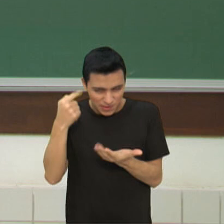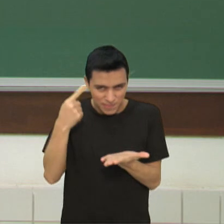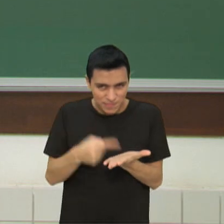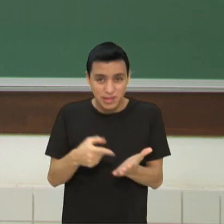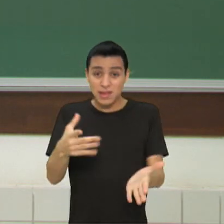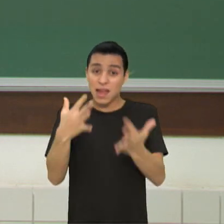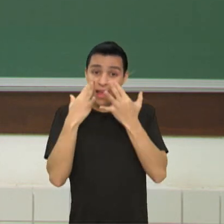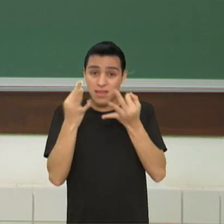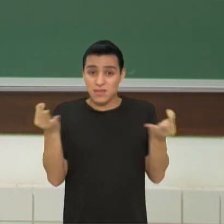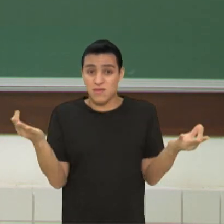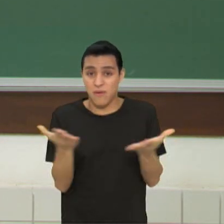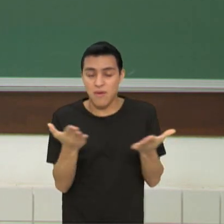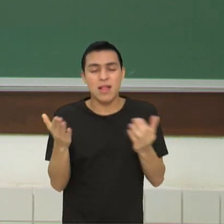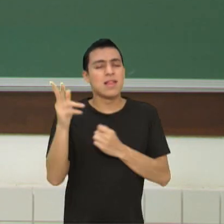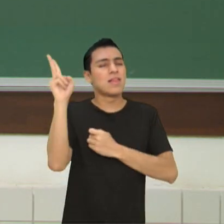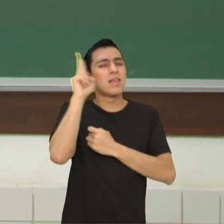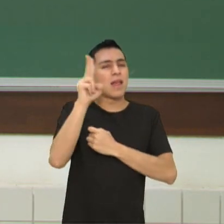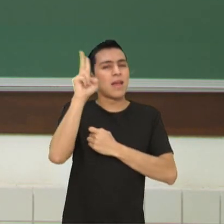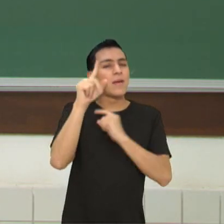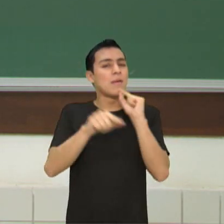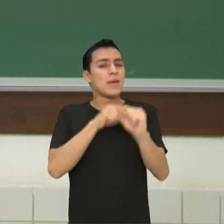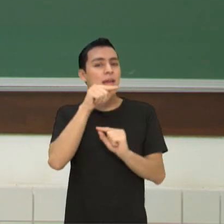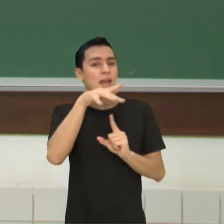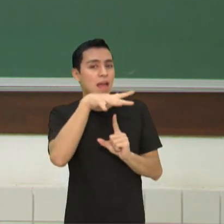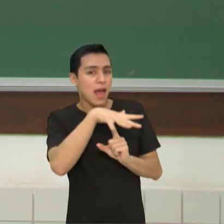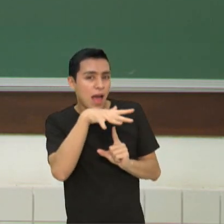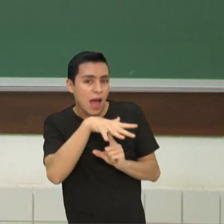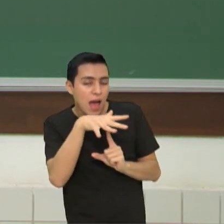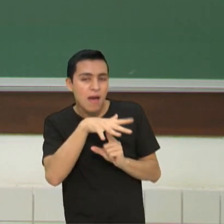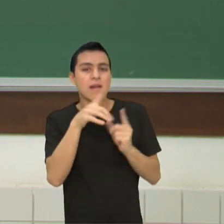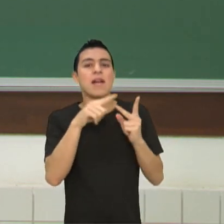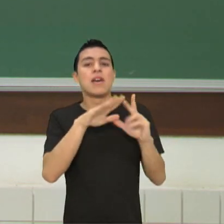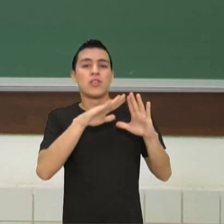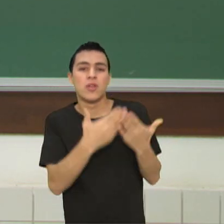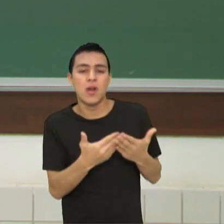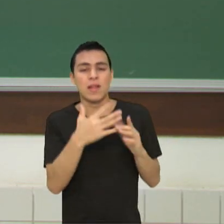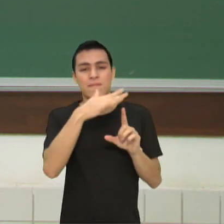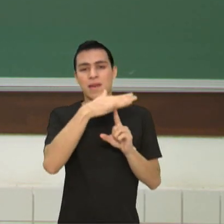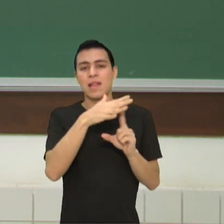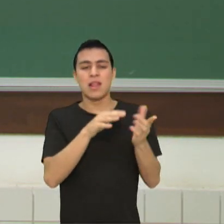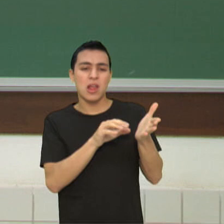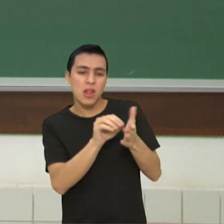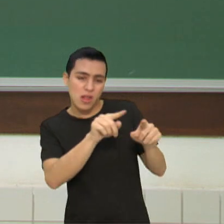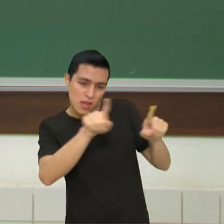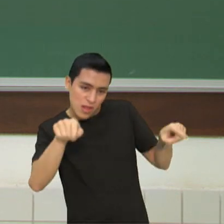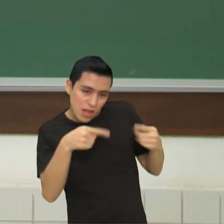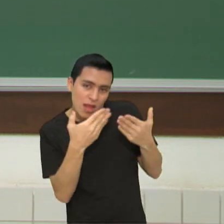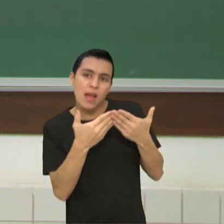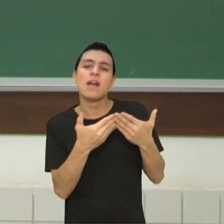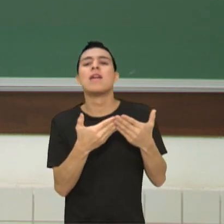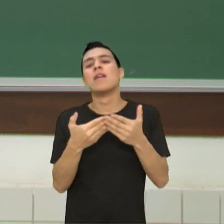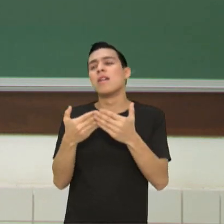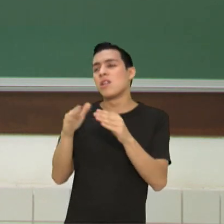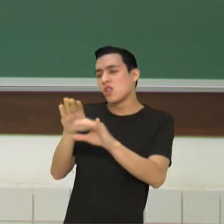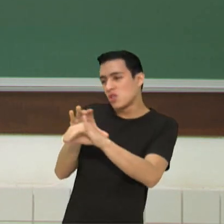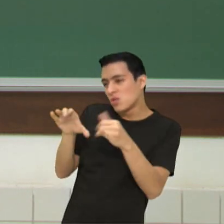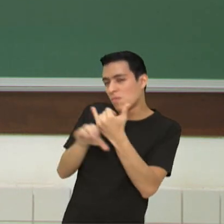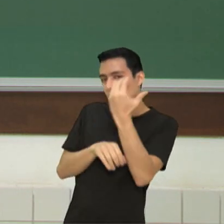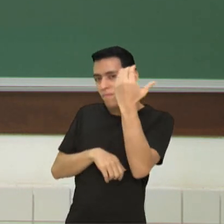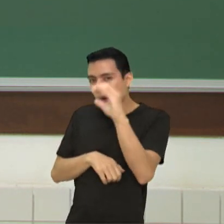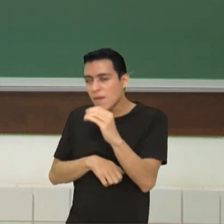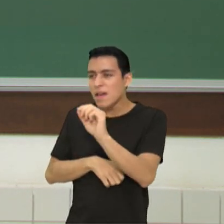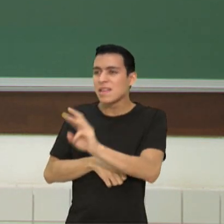tirar suas dúvidas, para trazer alguma colaboração que você queira para as aulas. Combinado? Se você está só assistindo na